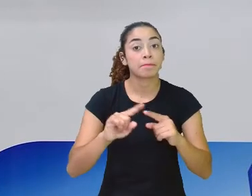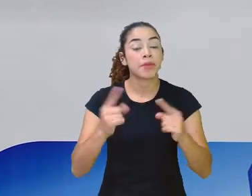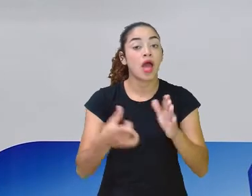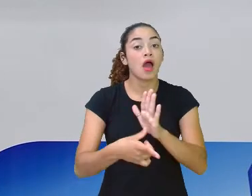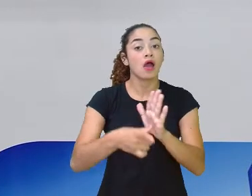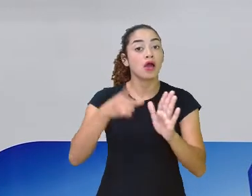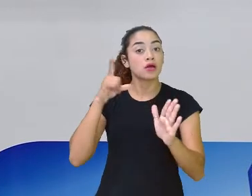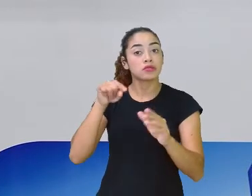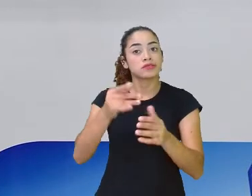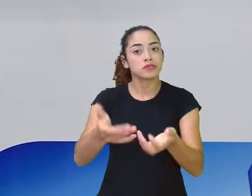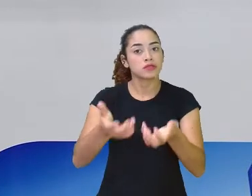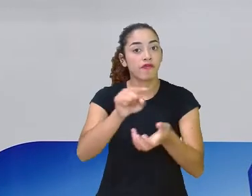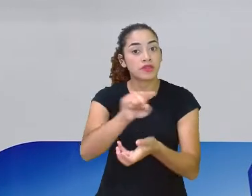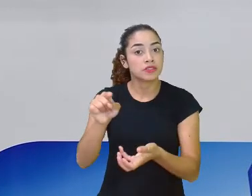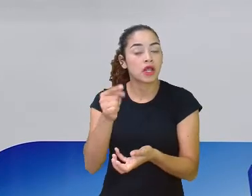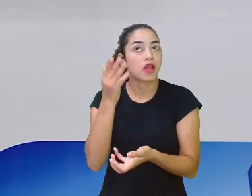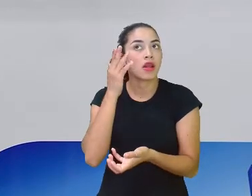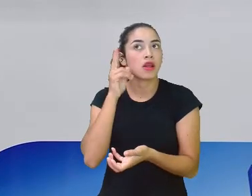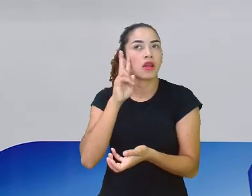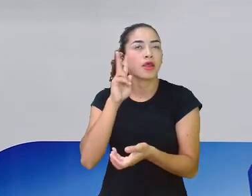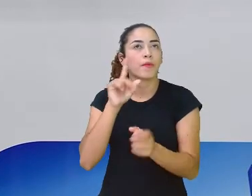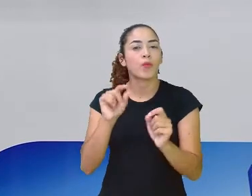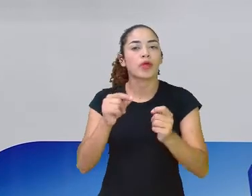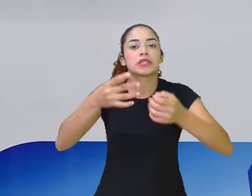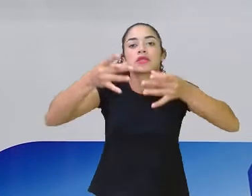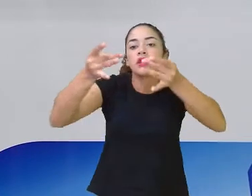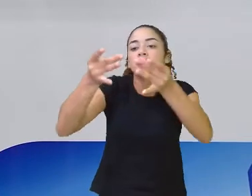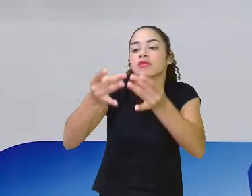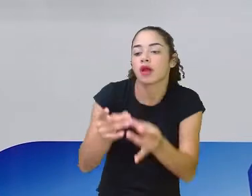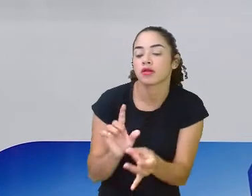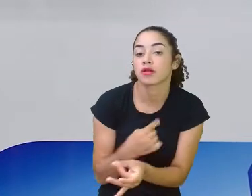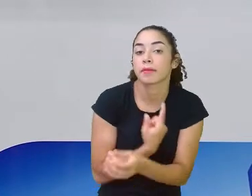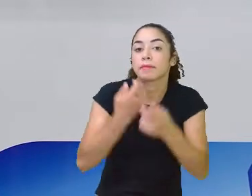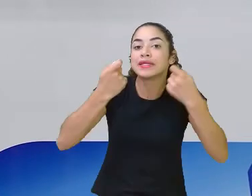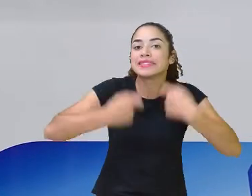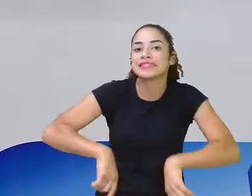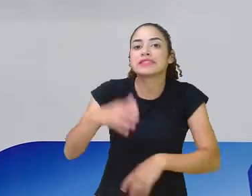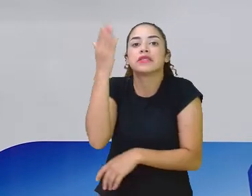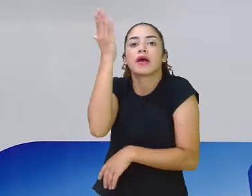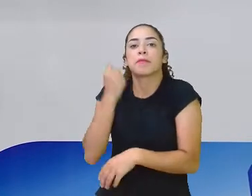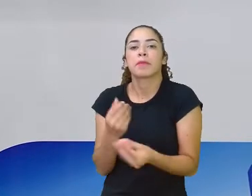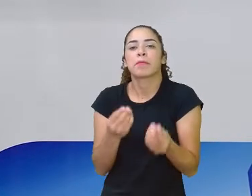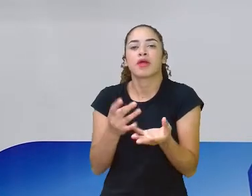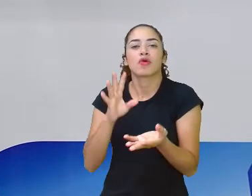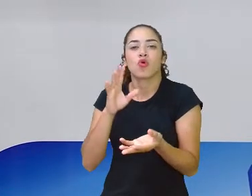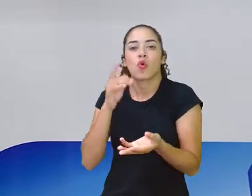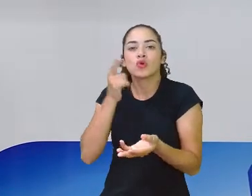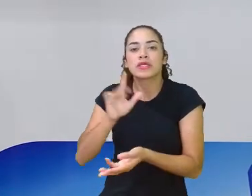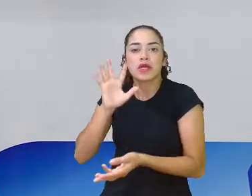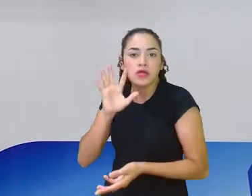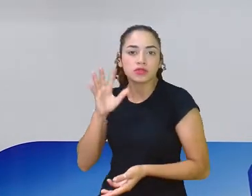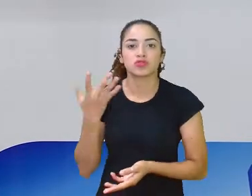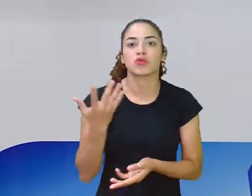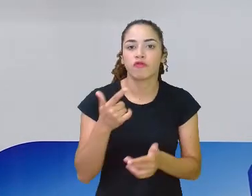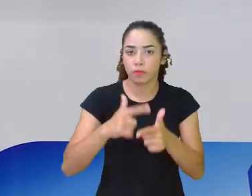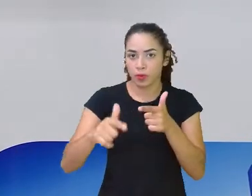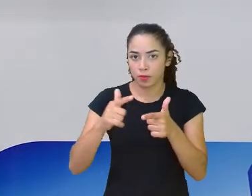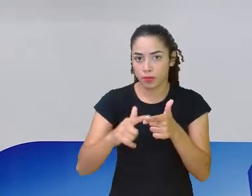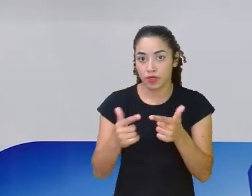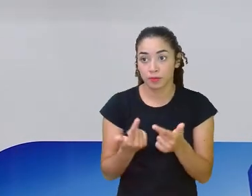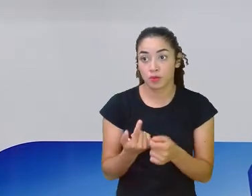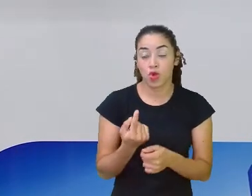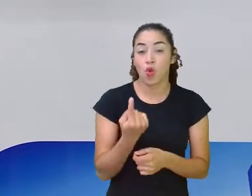aí também desse detalhe que a gente precisa para resolver os problemas. 1 litro é igual